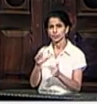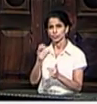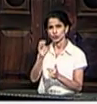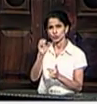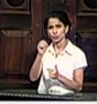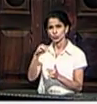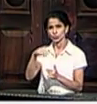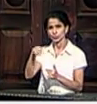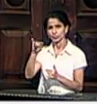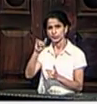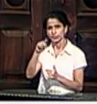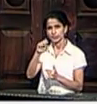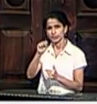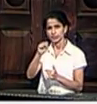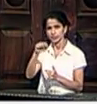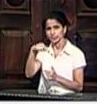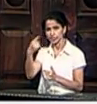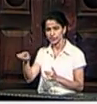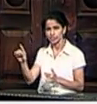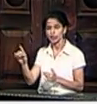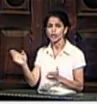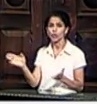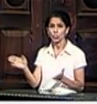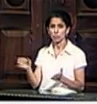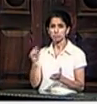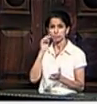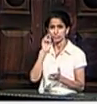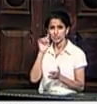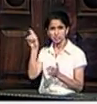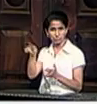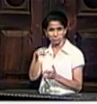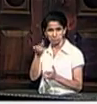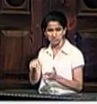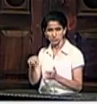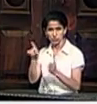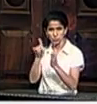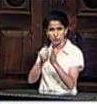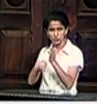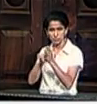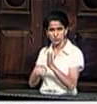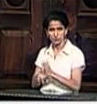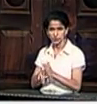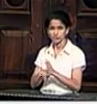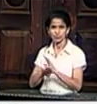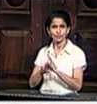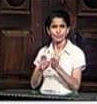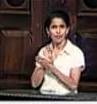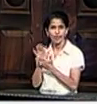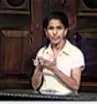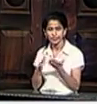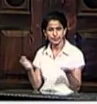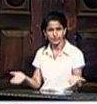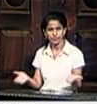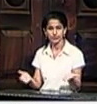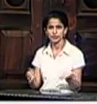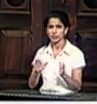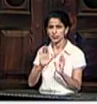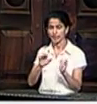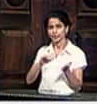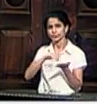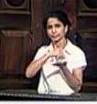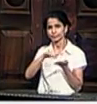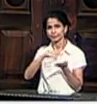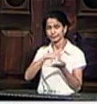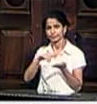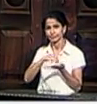se nós pegamos e extinguimos uma fundação ou extinguimos uma secretaria e fazemos